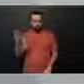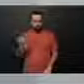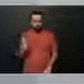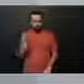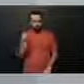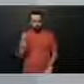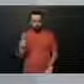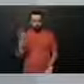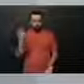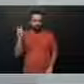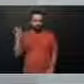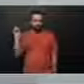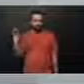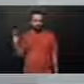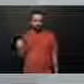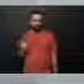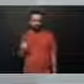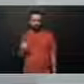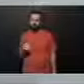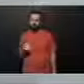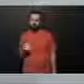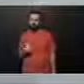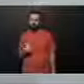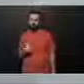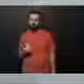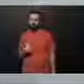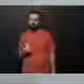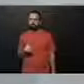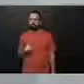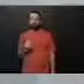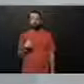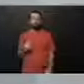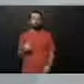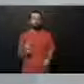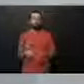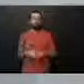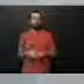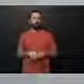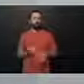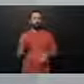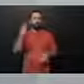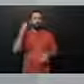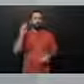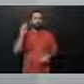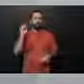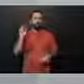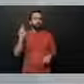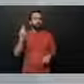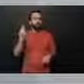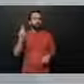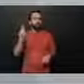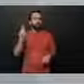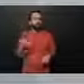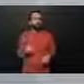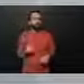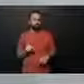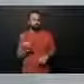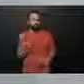uma centena, mais 5 dezenas e ainda estão faltando 8 unidades. As unidades eu